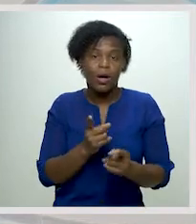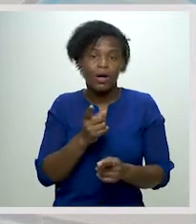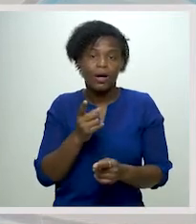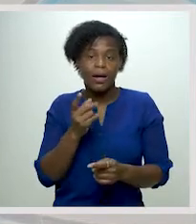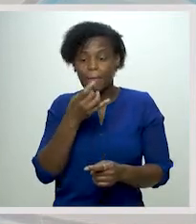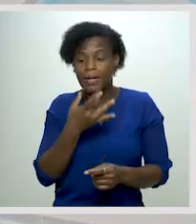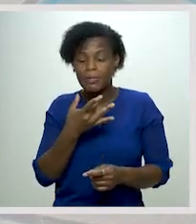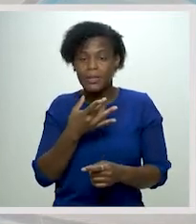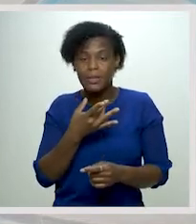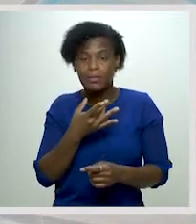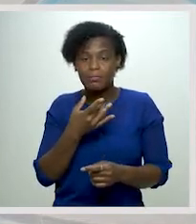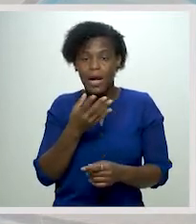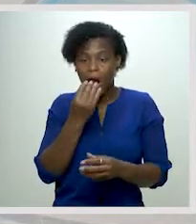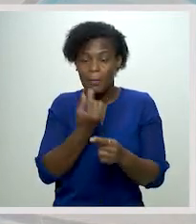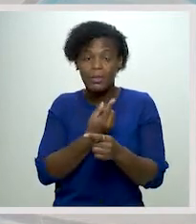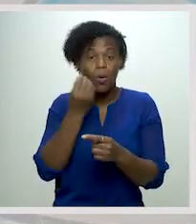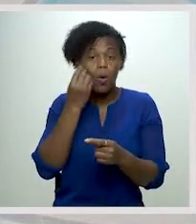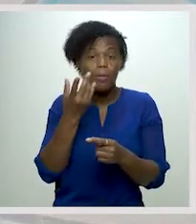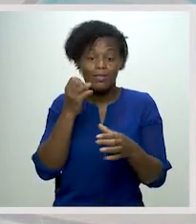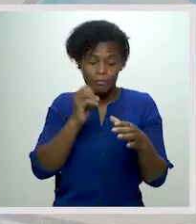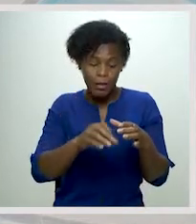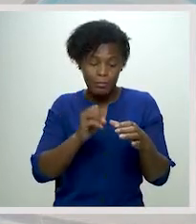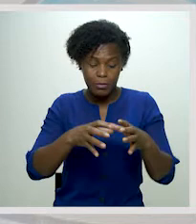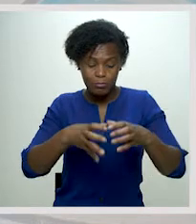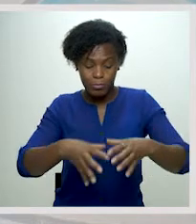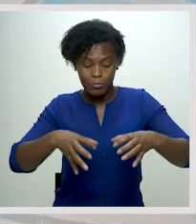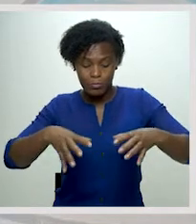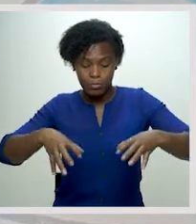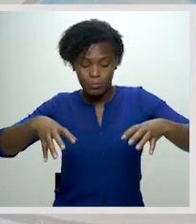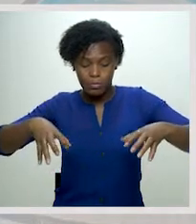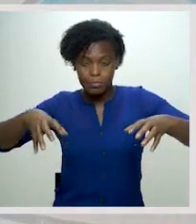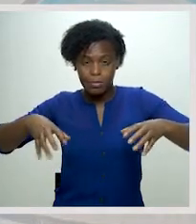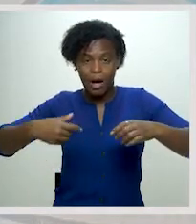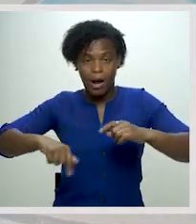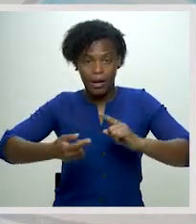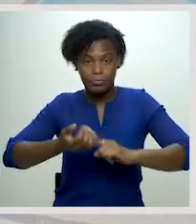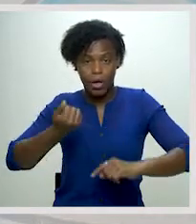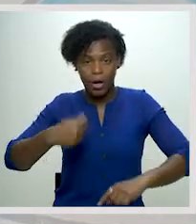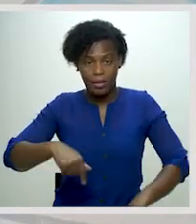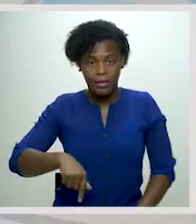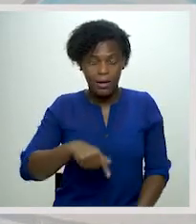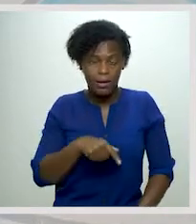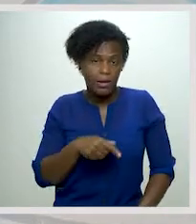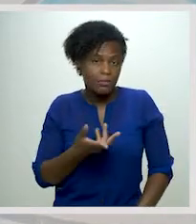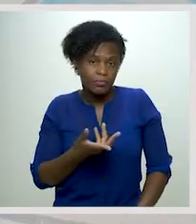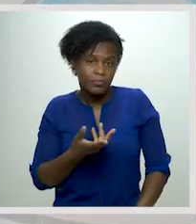O que os permitia adquirir esses alimentos? É através da fermentação, né? Que é a obtenção